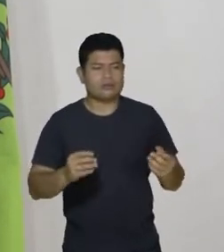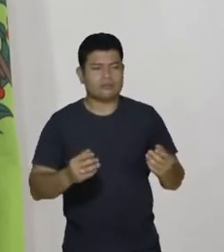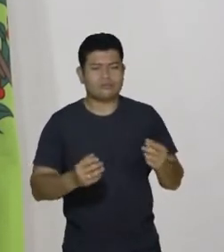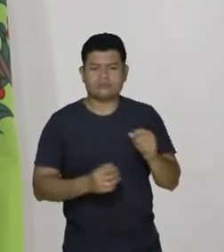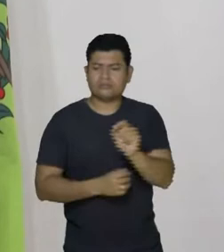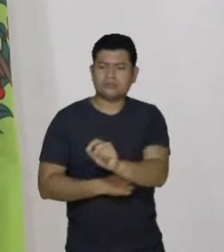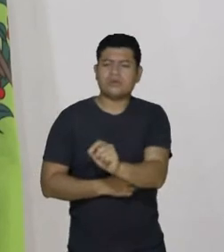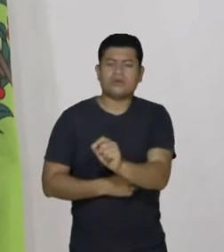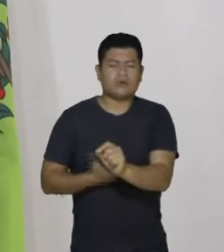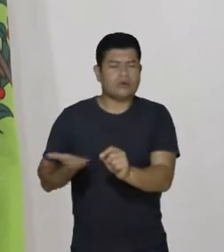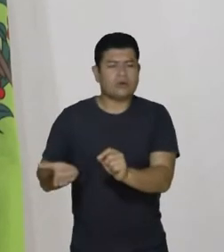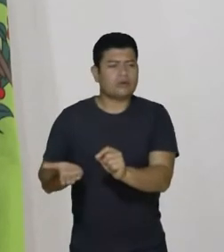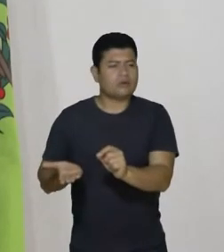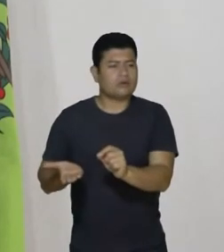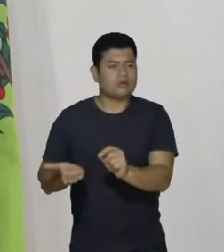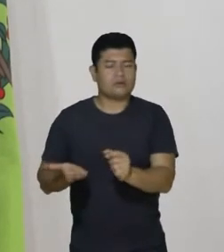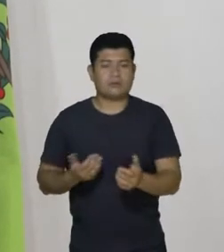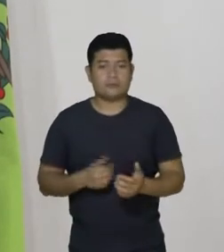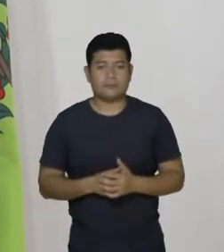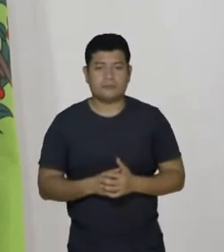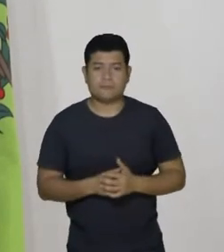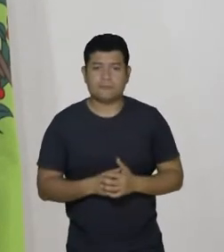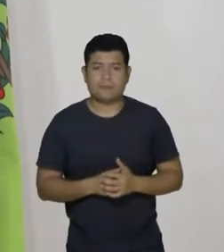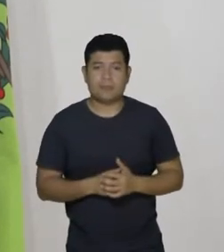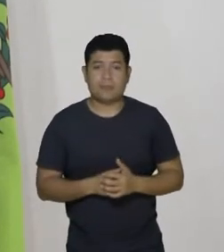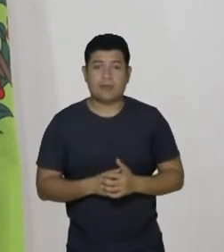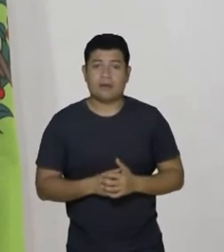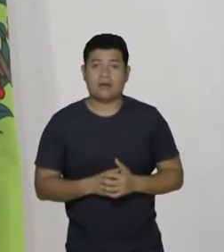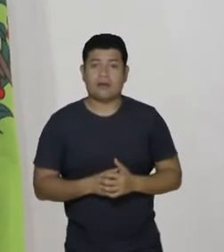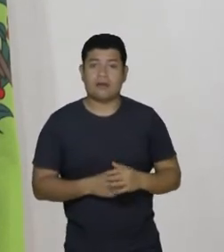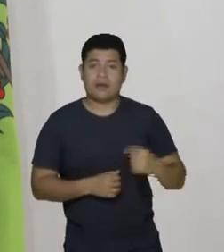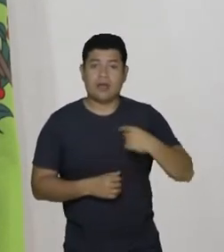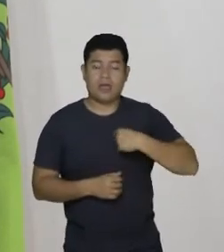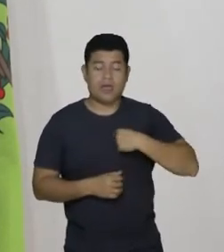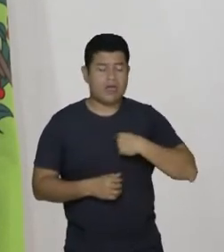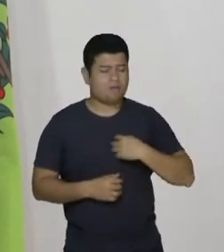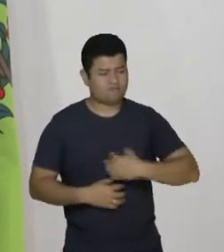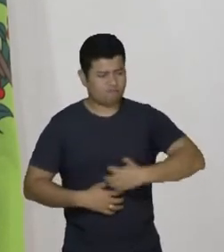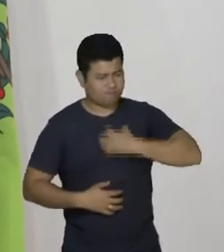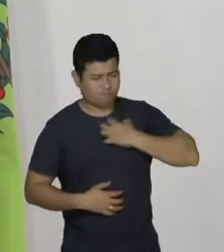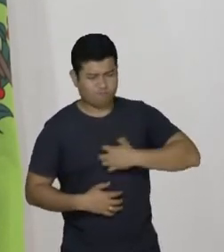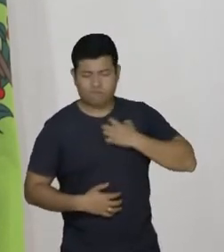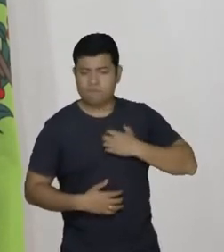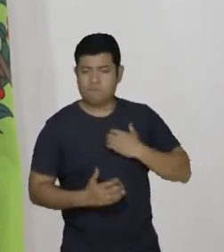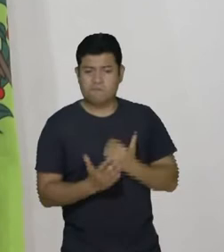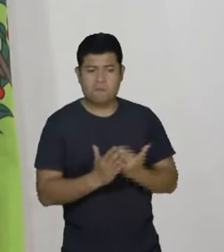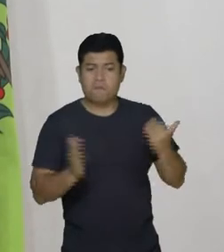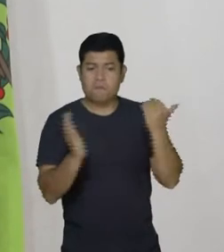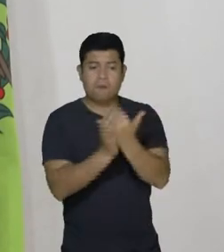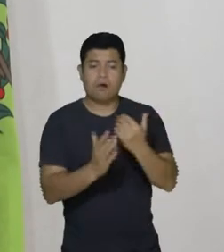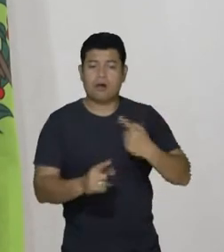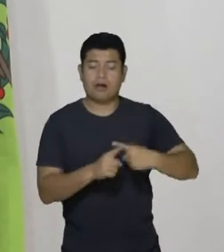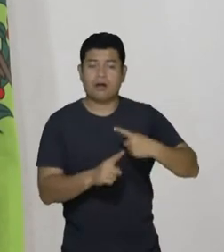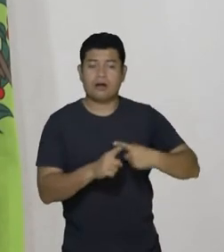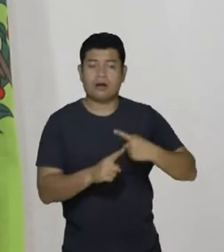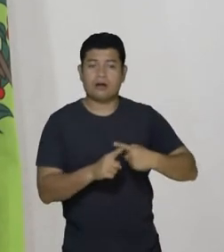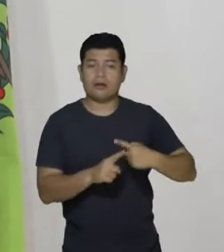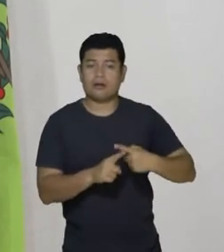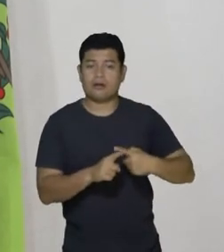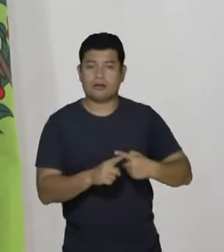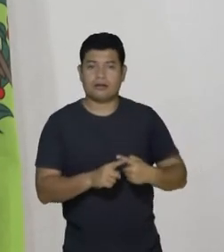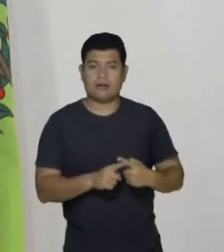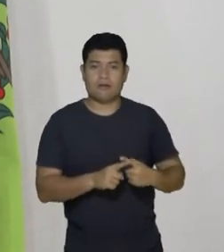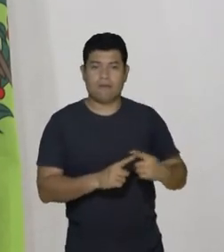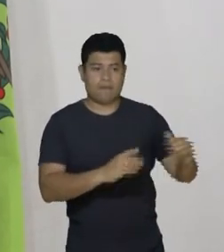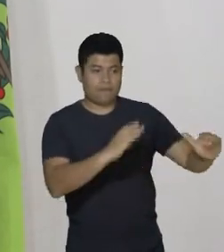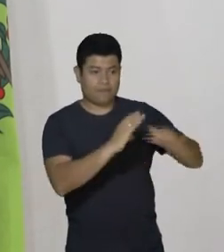Que educação é essa? E sabe o que mais me deixa indignado? Foi receber desde ontem